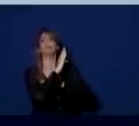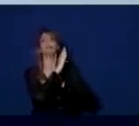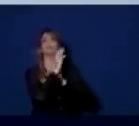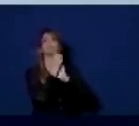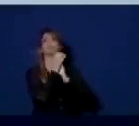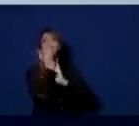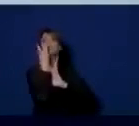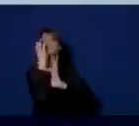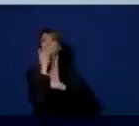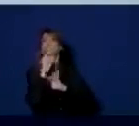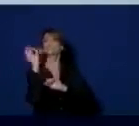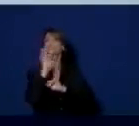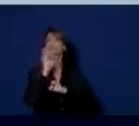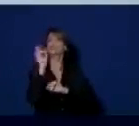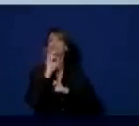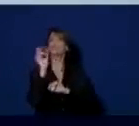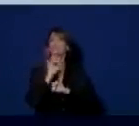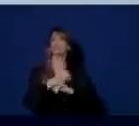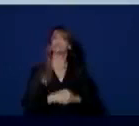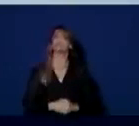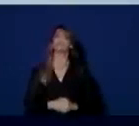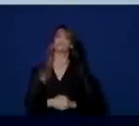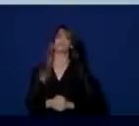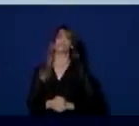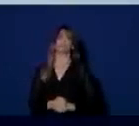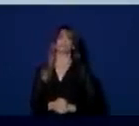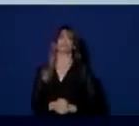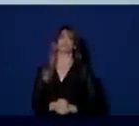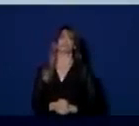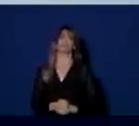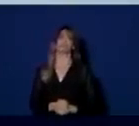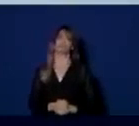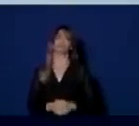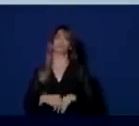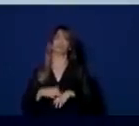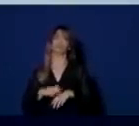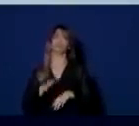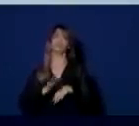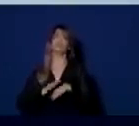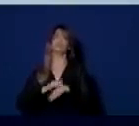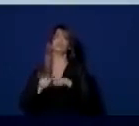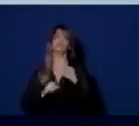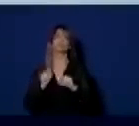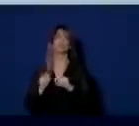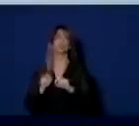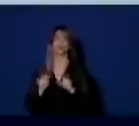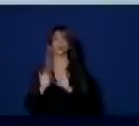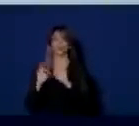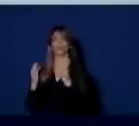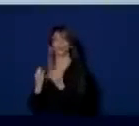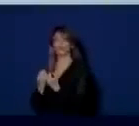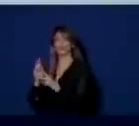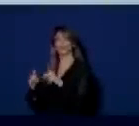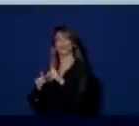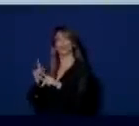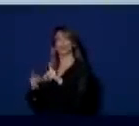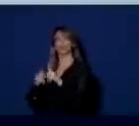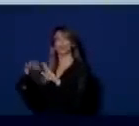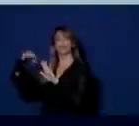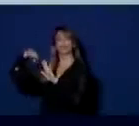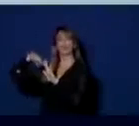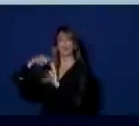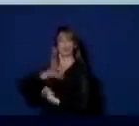chegar acima de 30% já de comprometimento. Isso vai fazer com que o consumo das famílias caia de